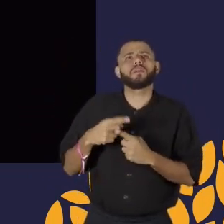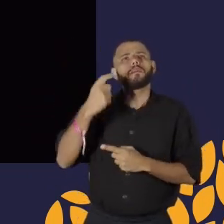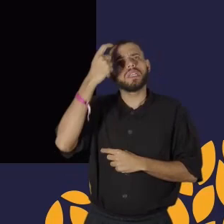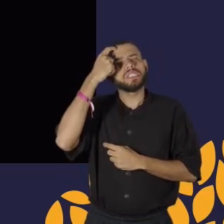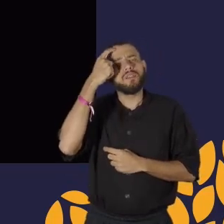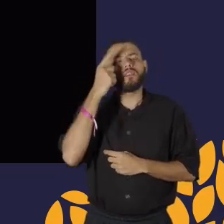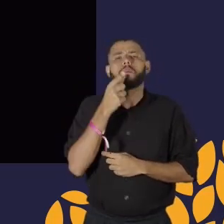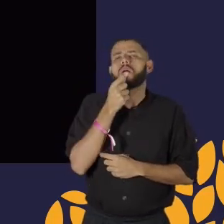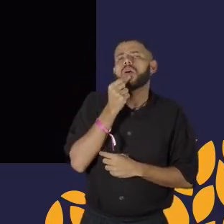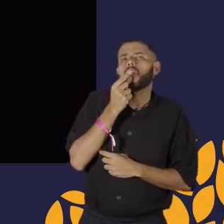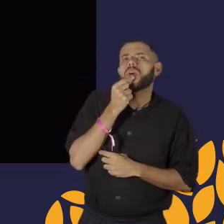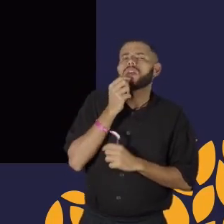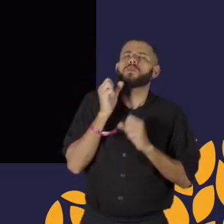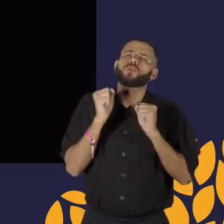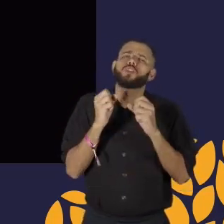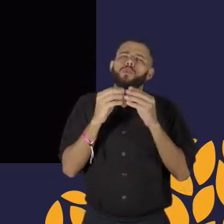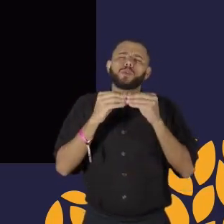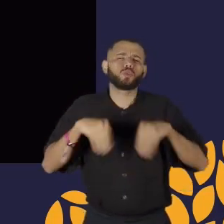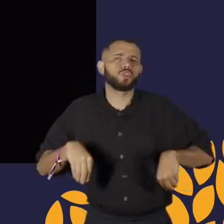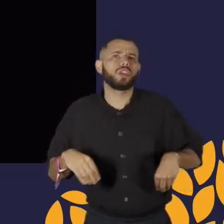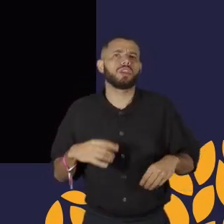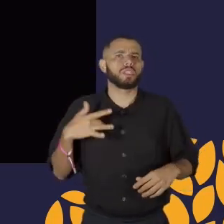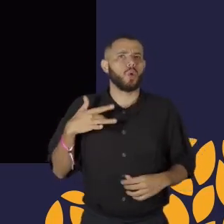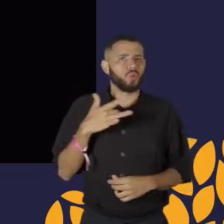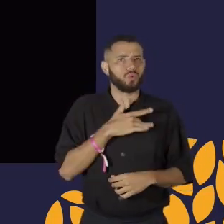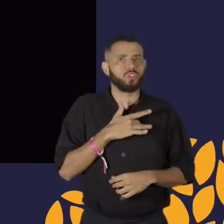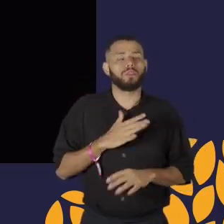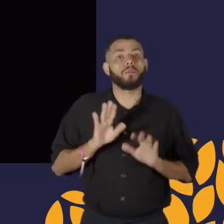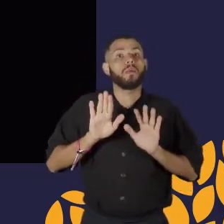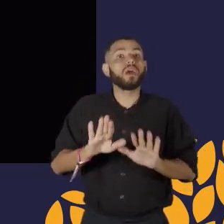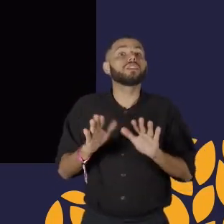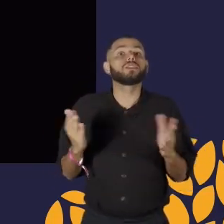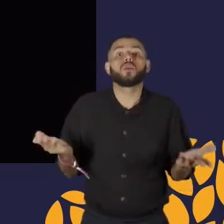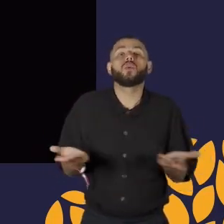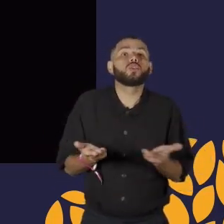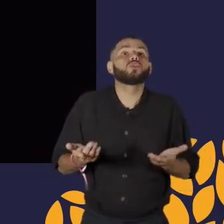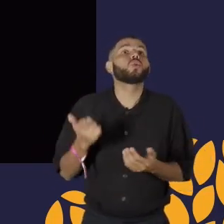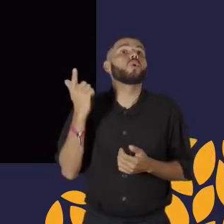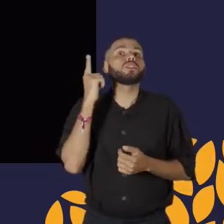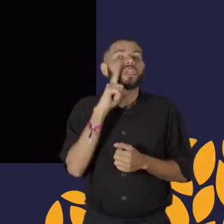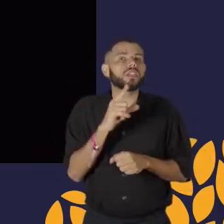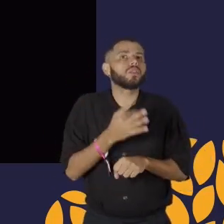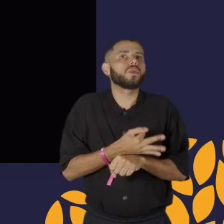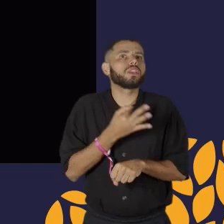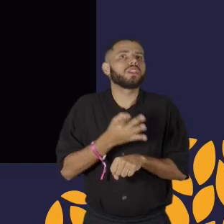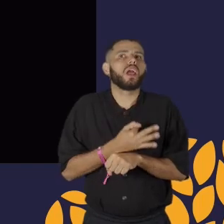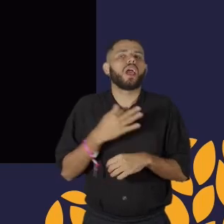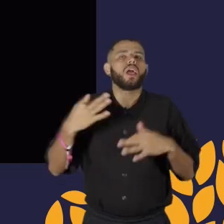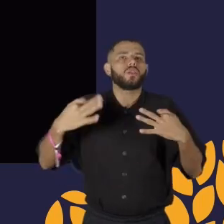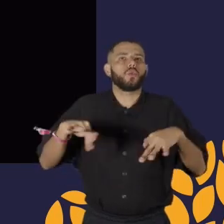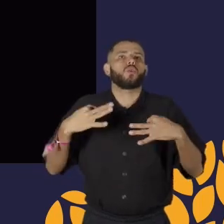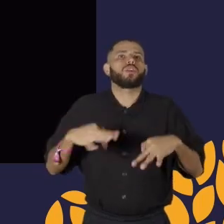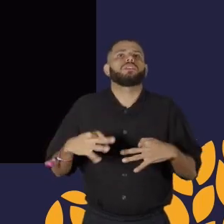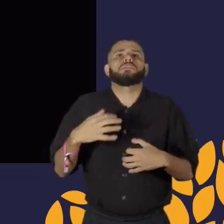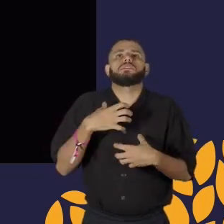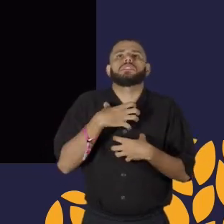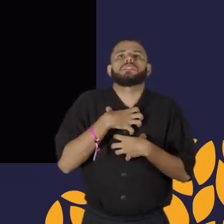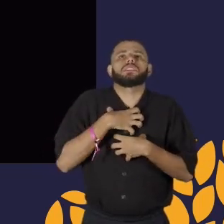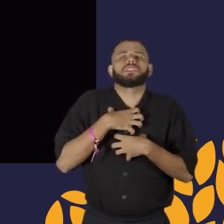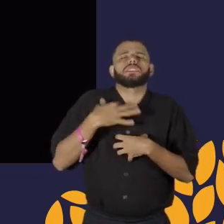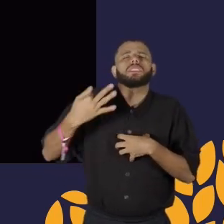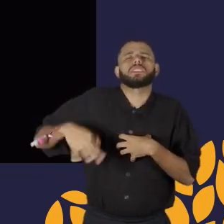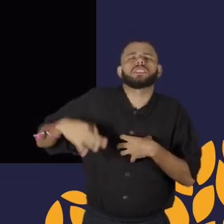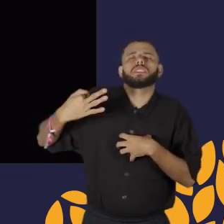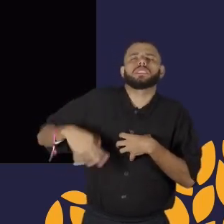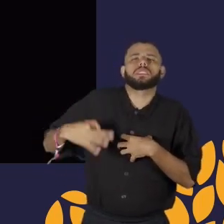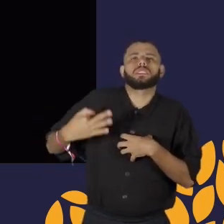uma droga prejudicial ao usuário, mas que hoje consegue suportar a dor fantasma, a sensação dolorosa na perna que